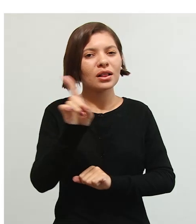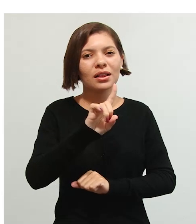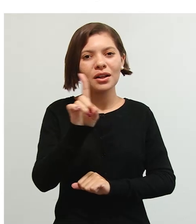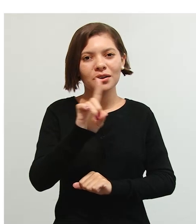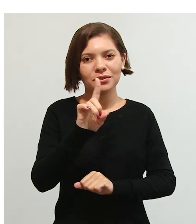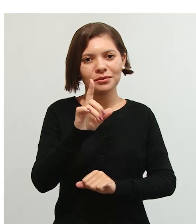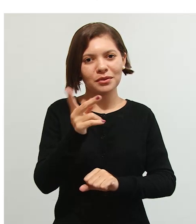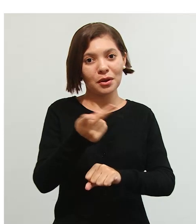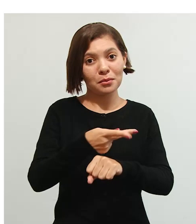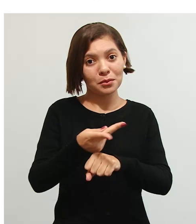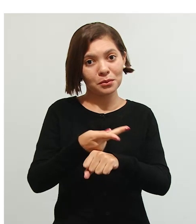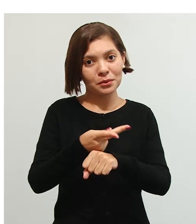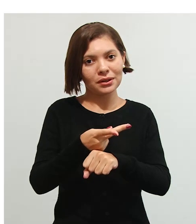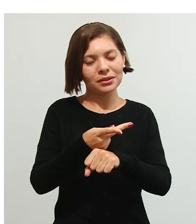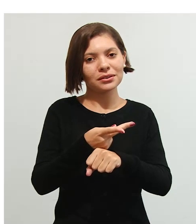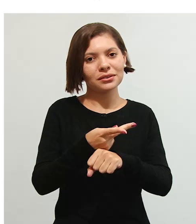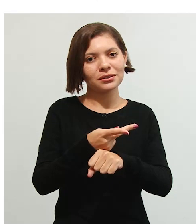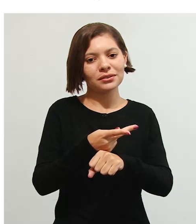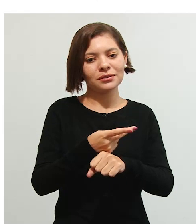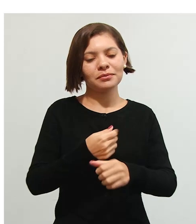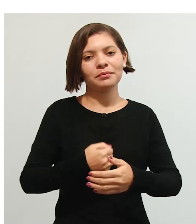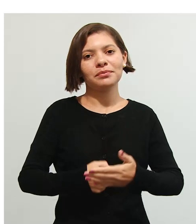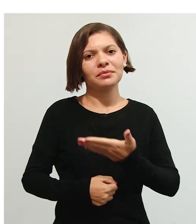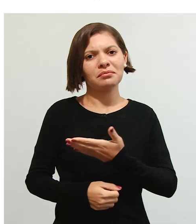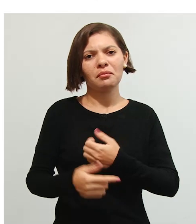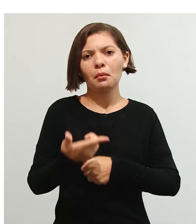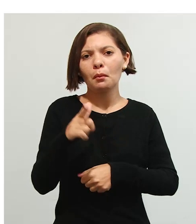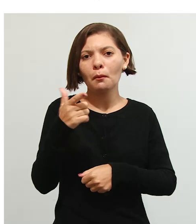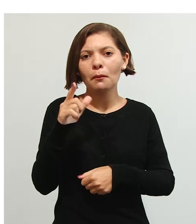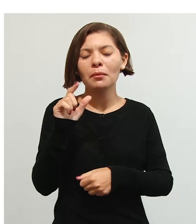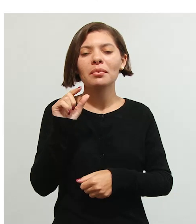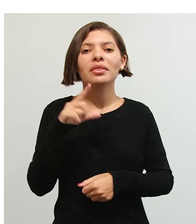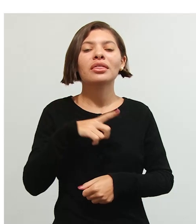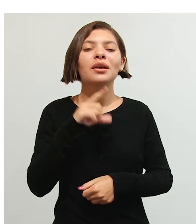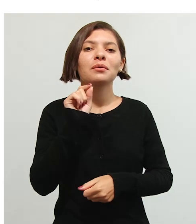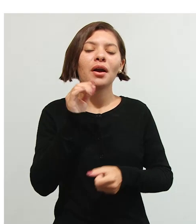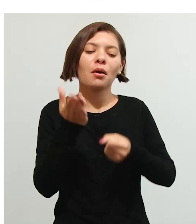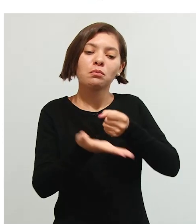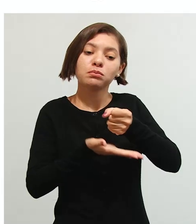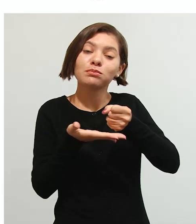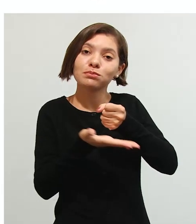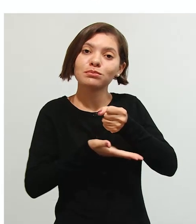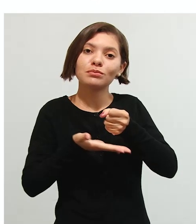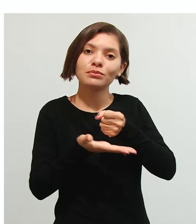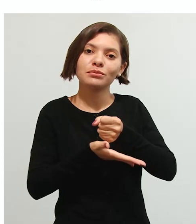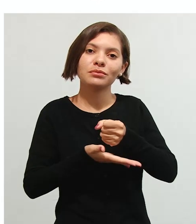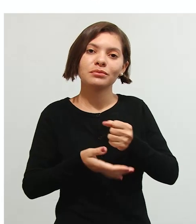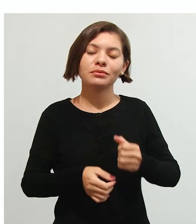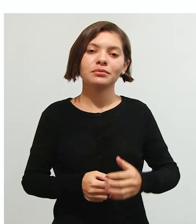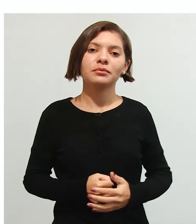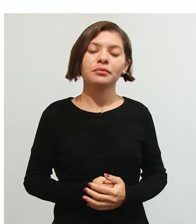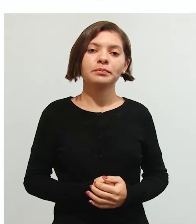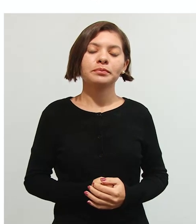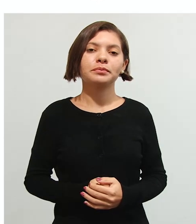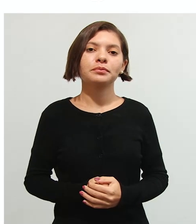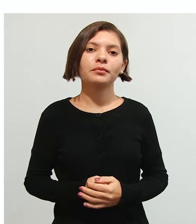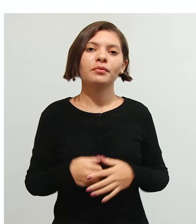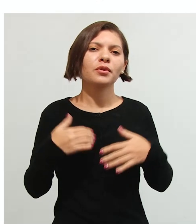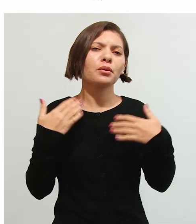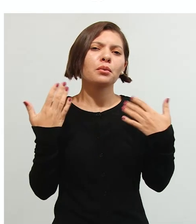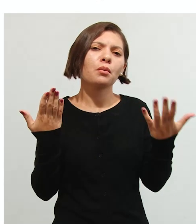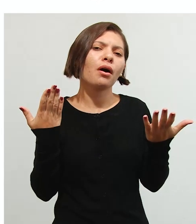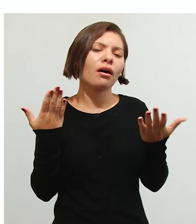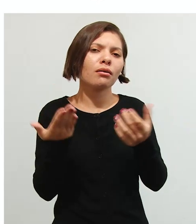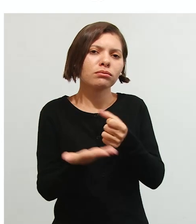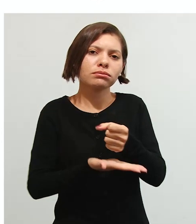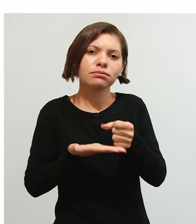Né? Se você está procurando um passo a passo, aqui a gente não vai encontrar, a gente vai encontrar princípios. E aí vamos destacar aqui